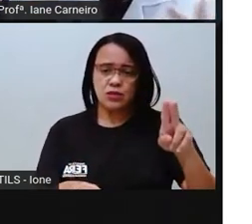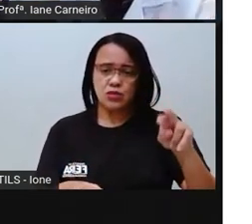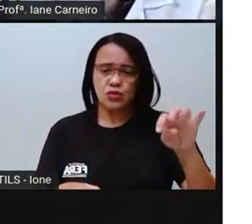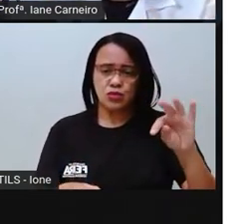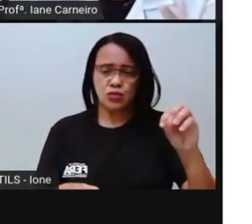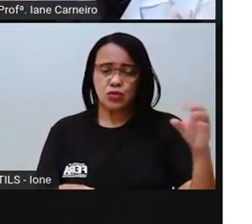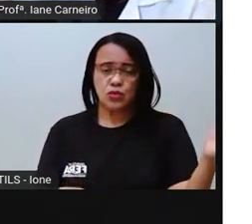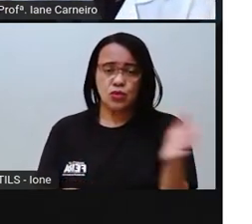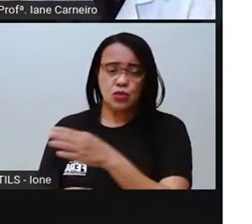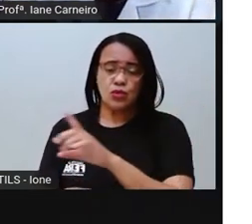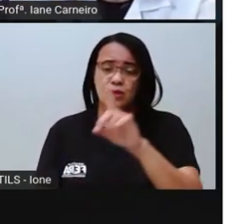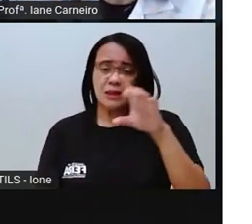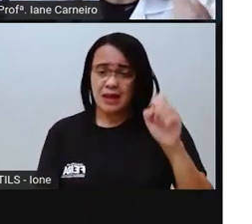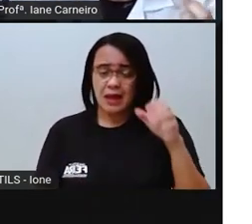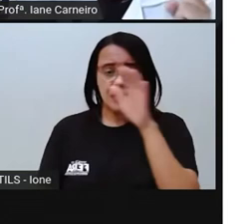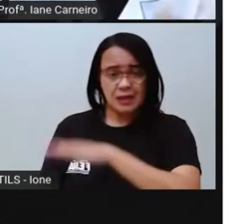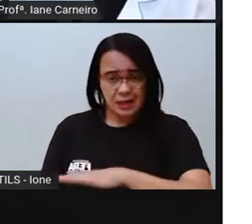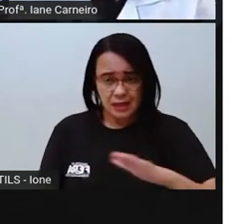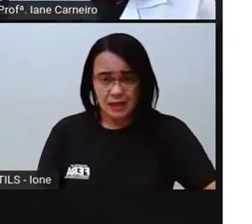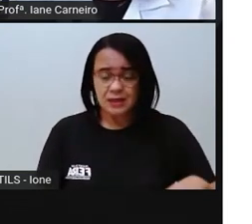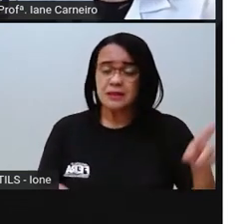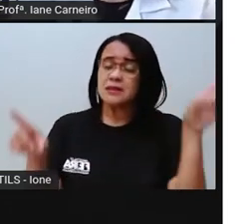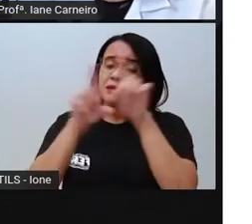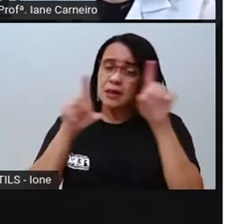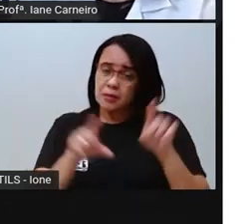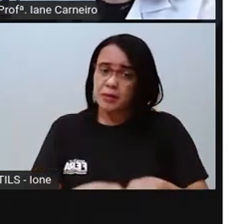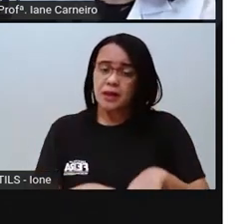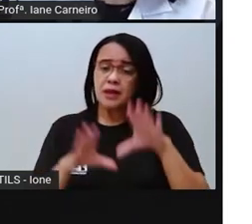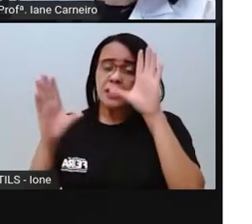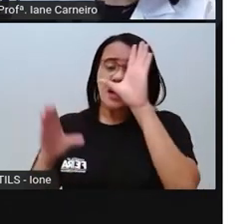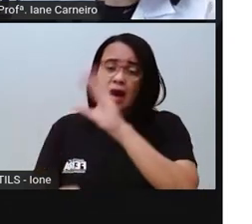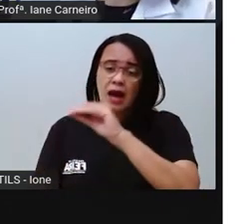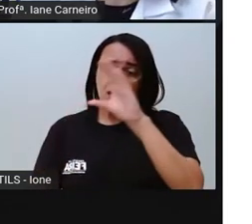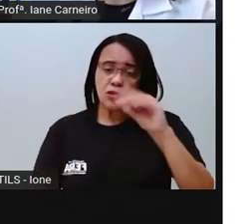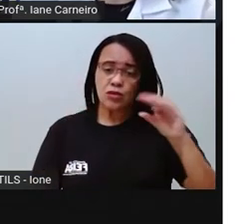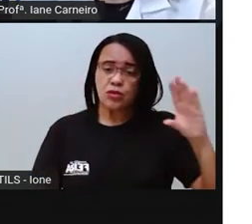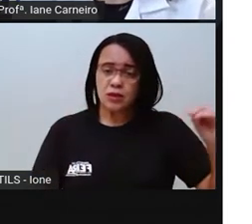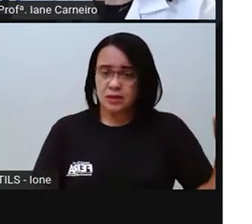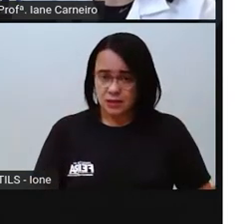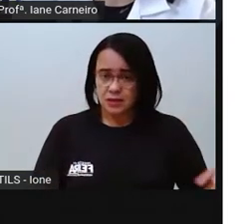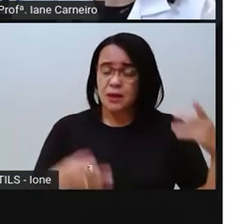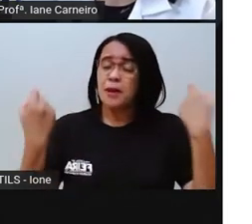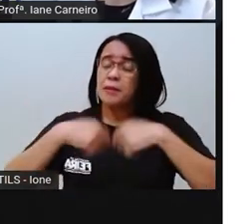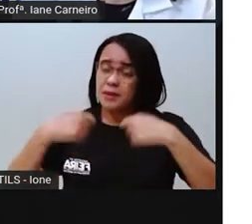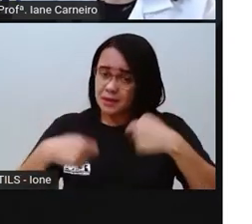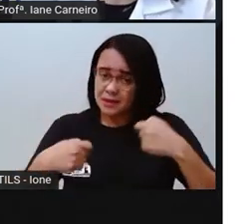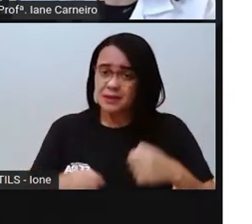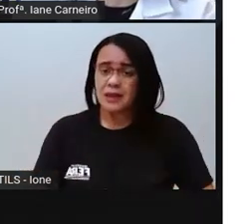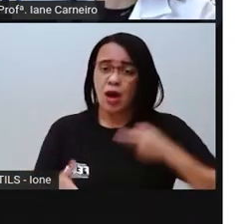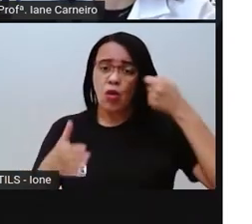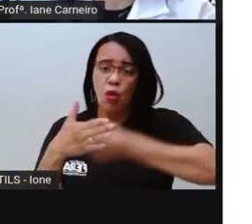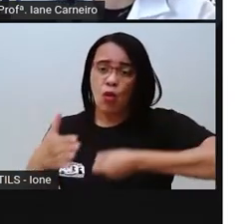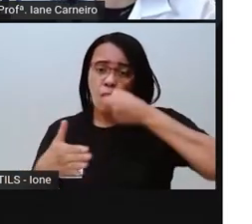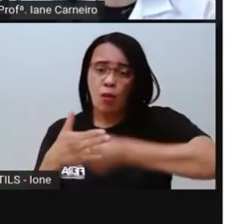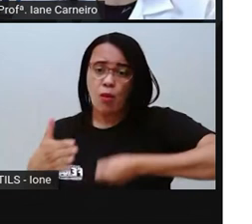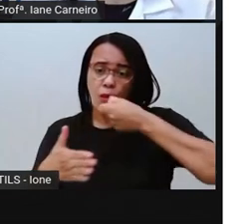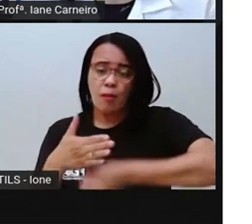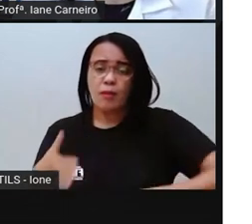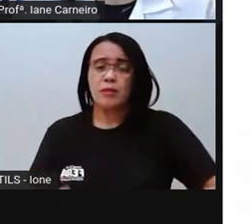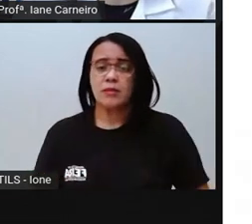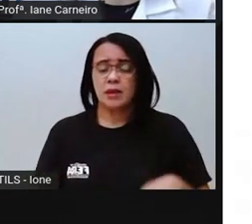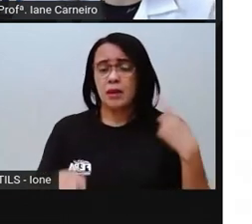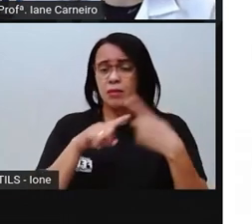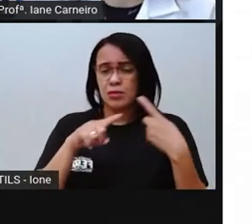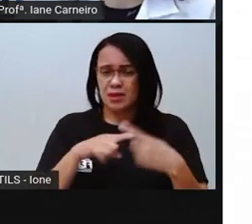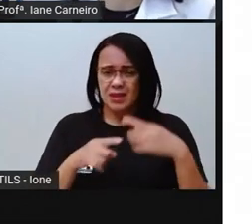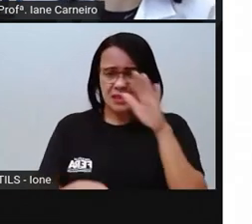brincar, a estudar, que não pode trabalhar, né? Então a gente precisa cobrar isso. E criança não, lembrar, né,